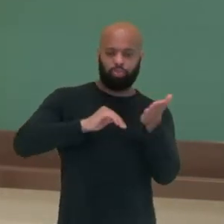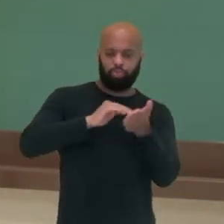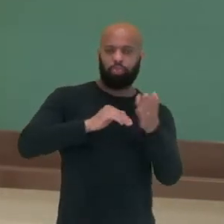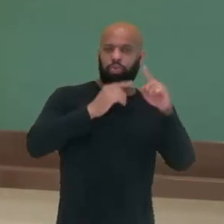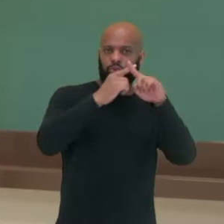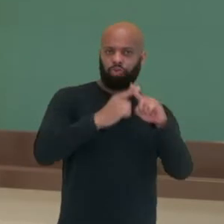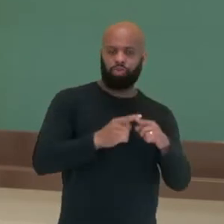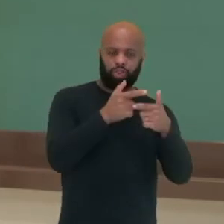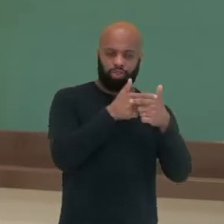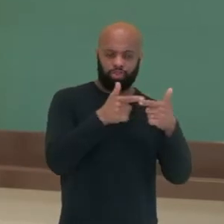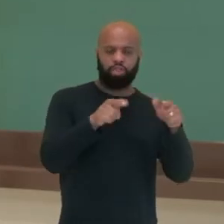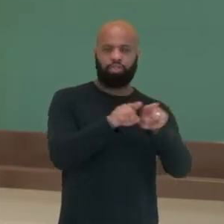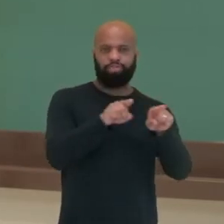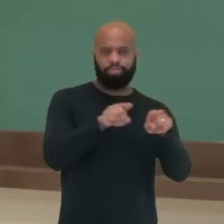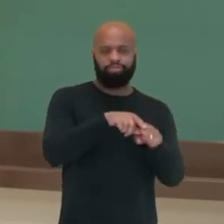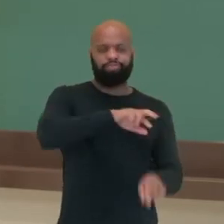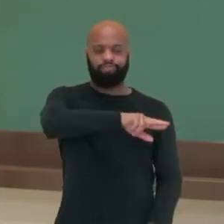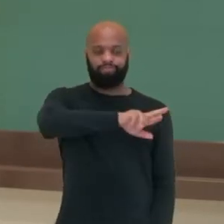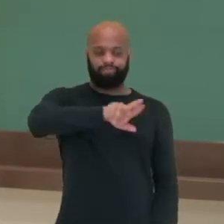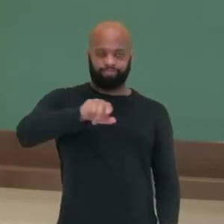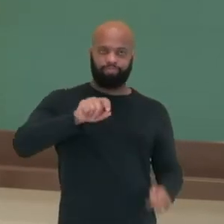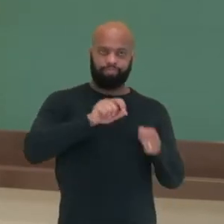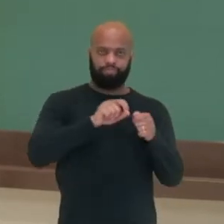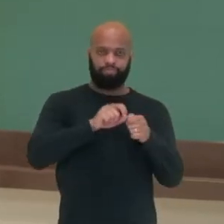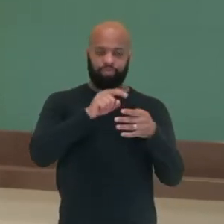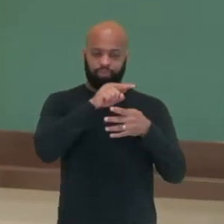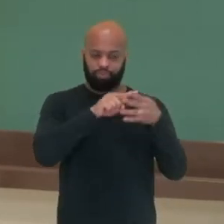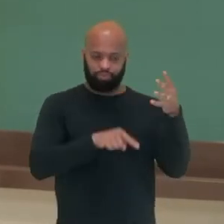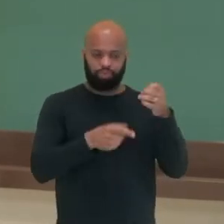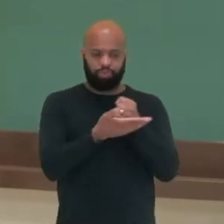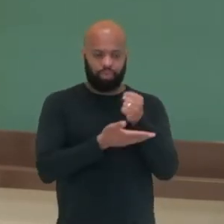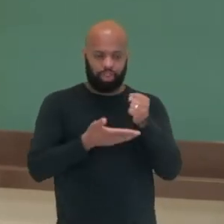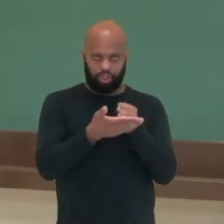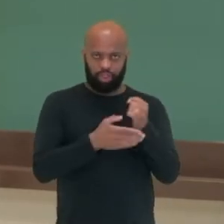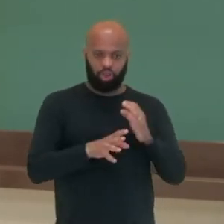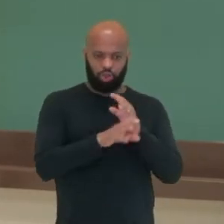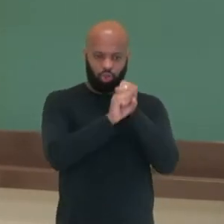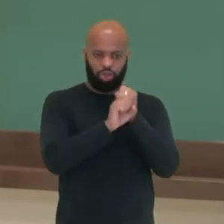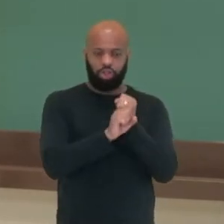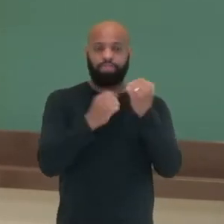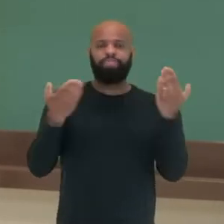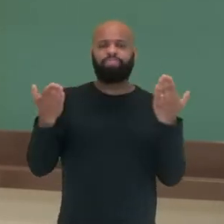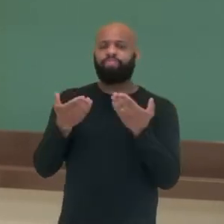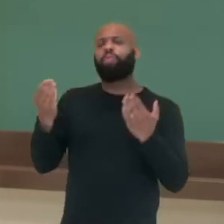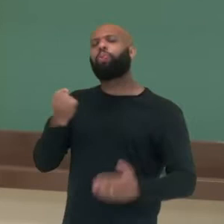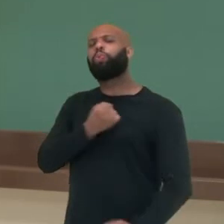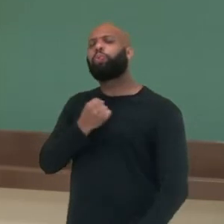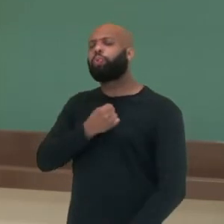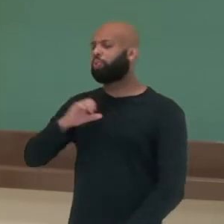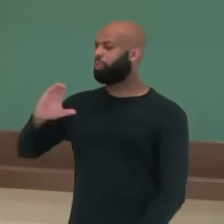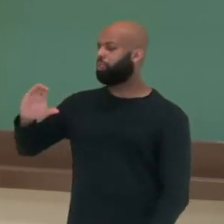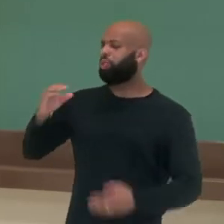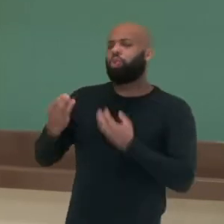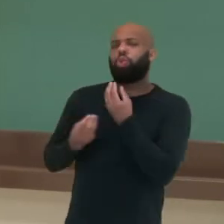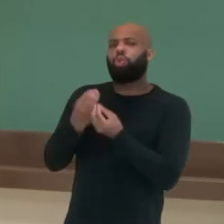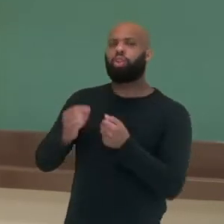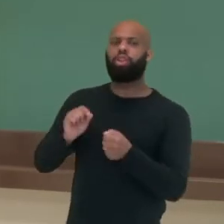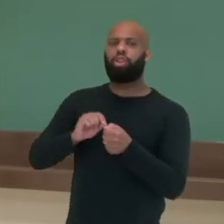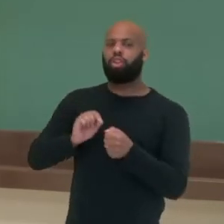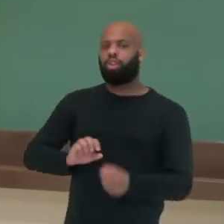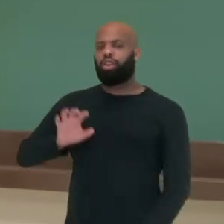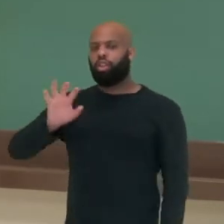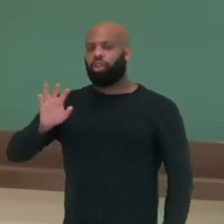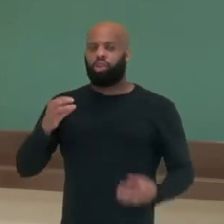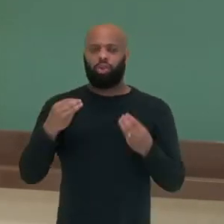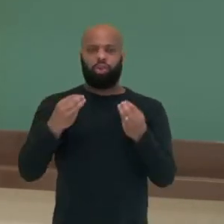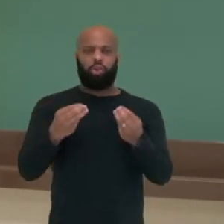multiplicação, divisão e assim por diante. São as 4 operações básicas. E nos números complexos, como é que a gente faz essas